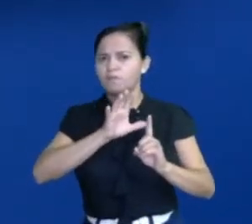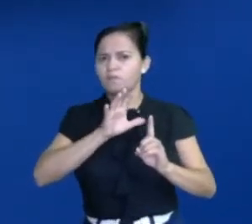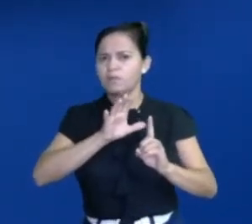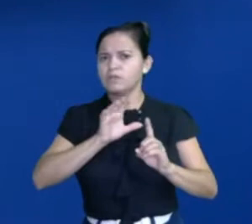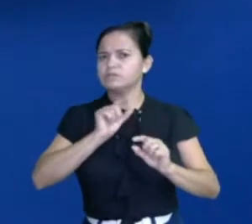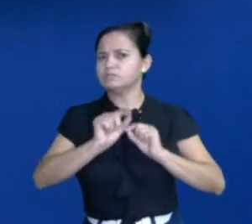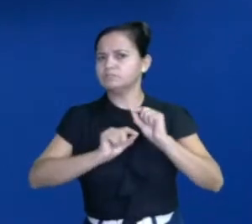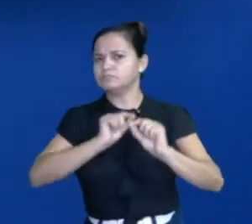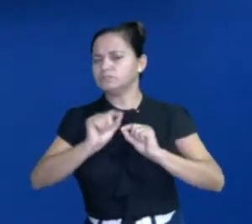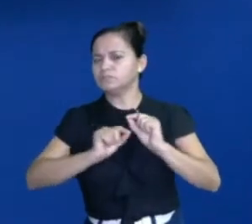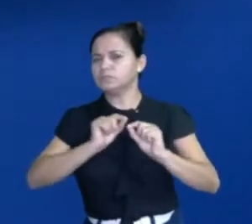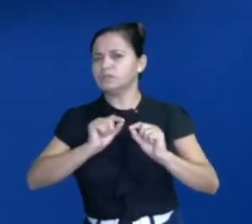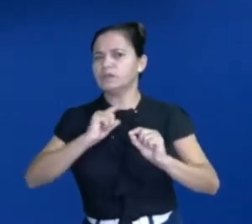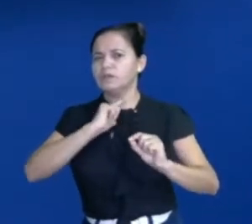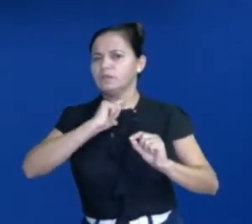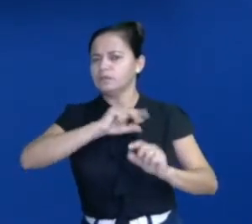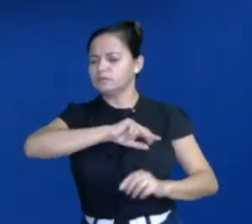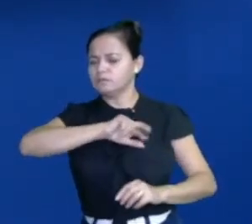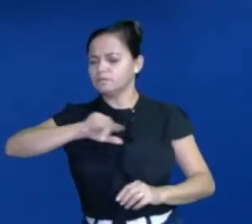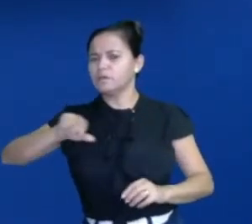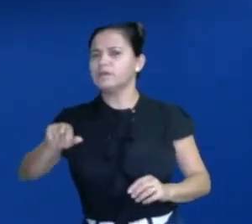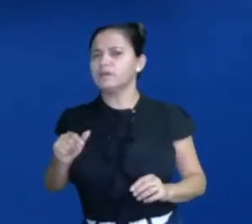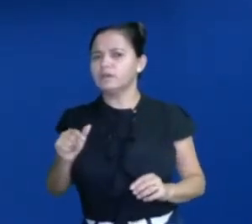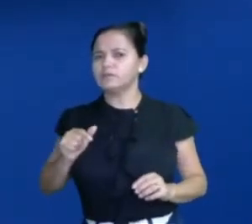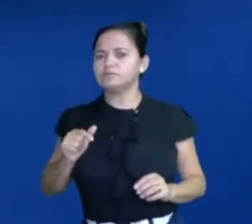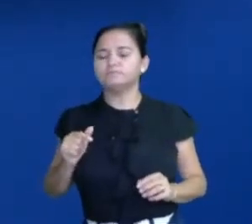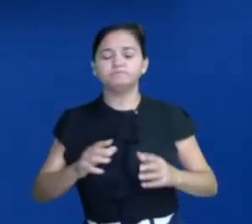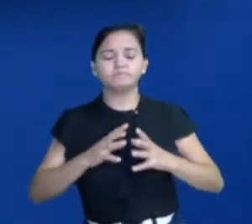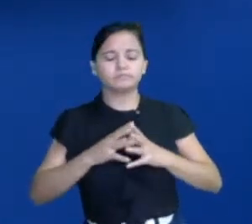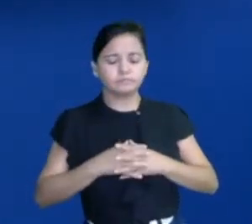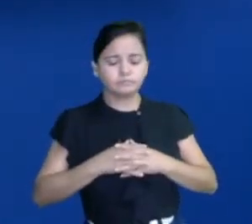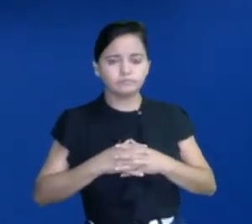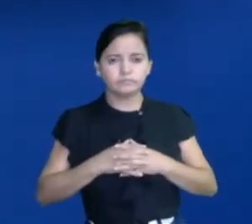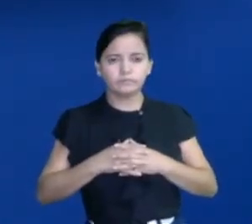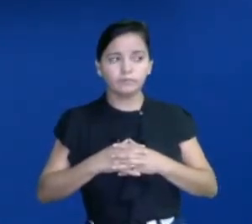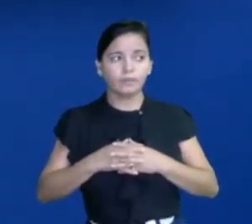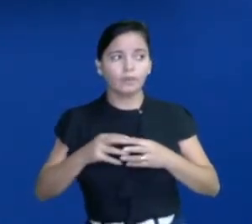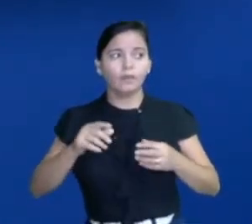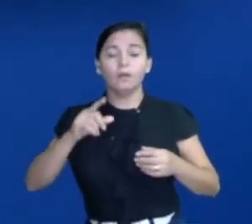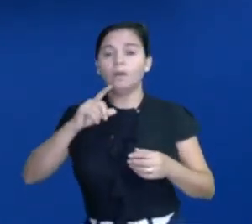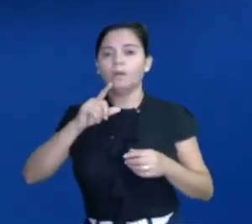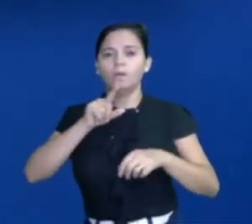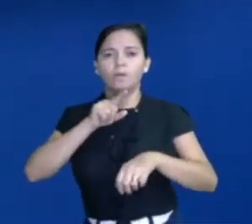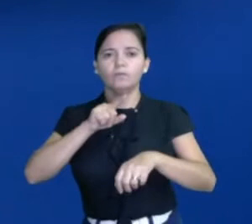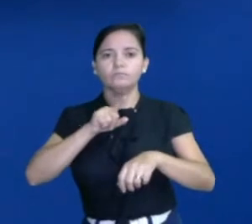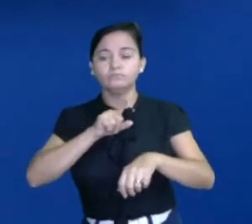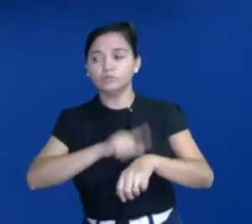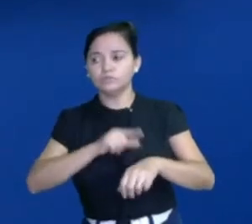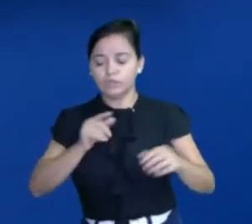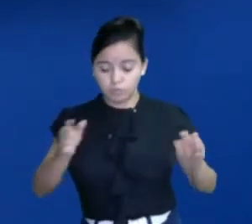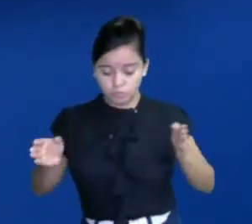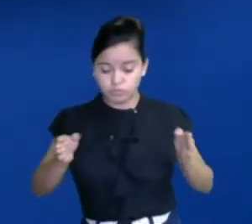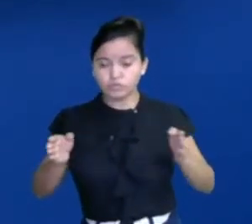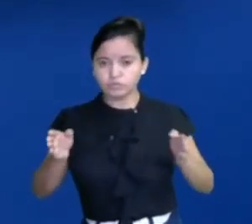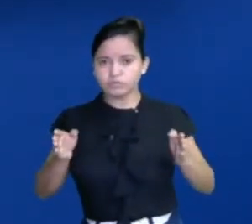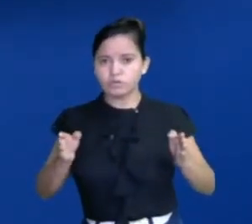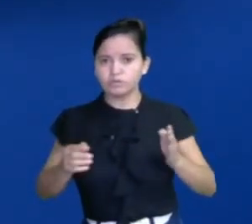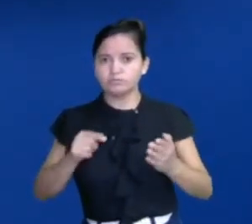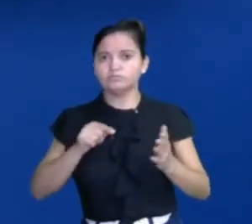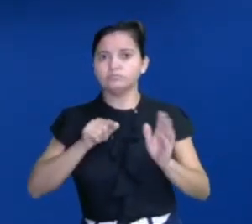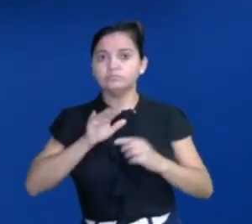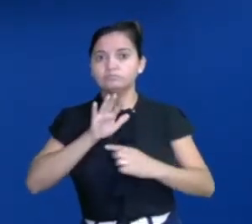dá por diversas questões. Então, o tempo histórico nos aponta isso.